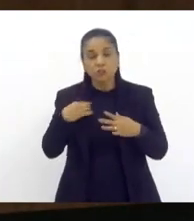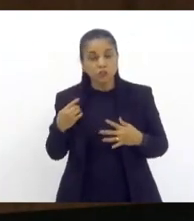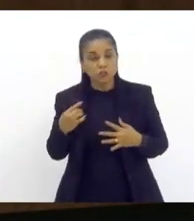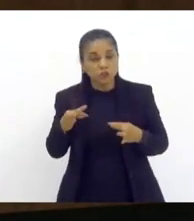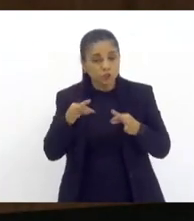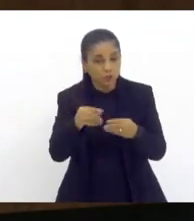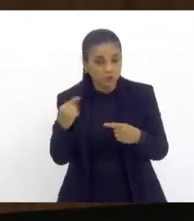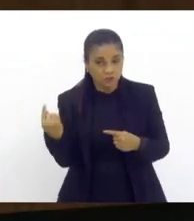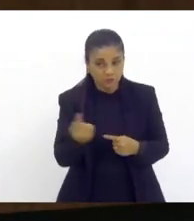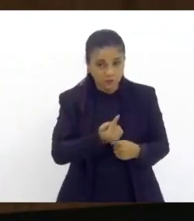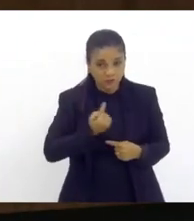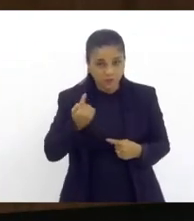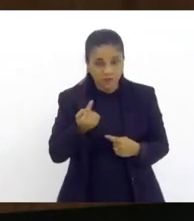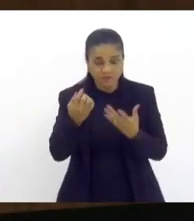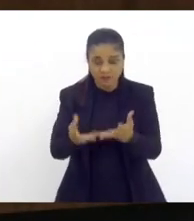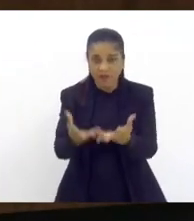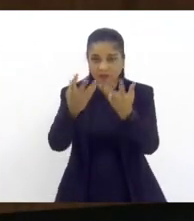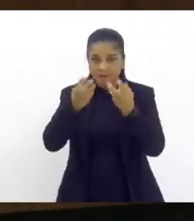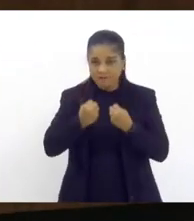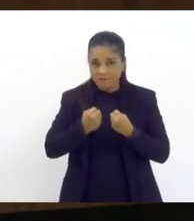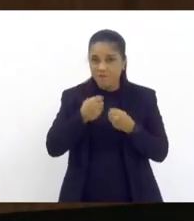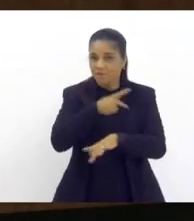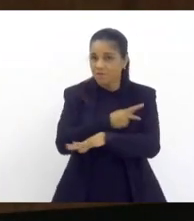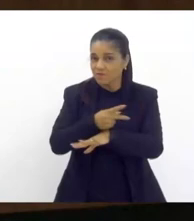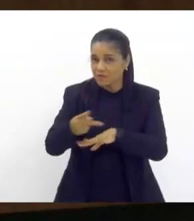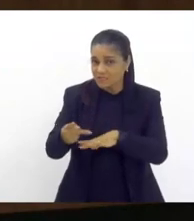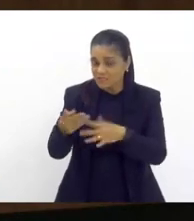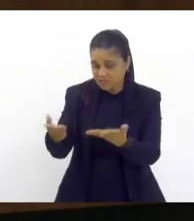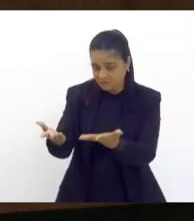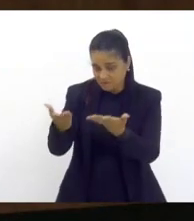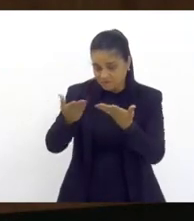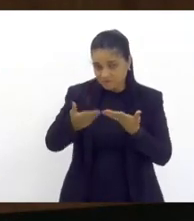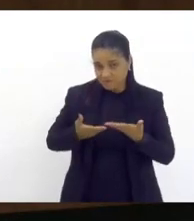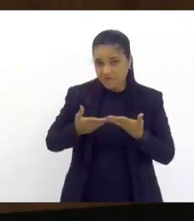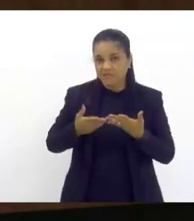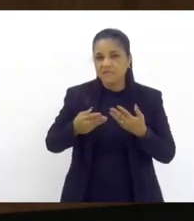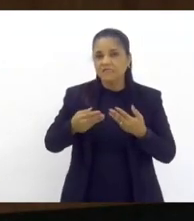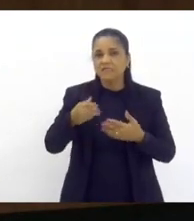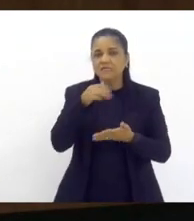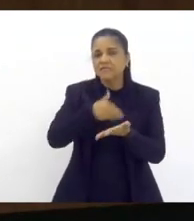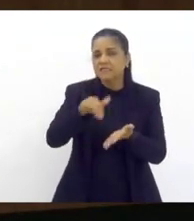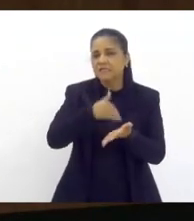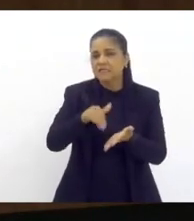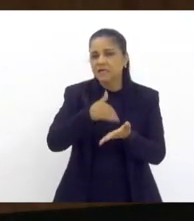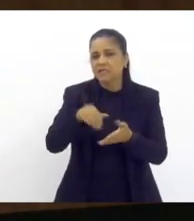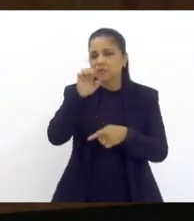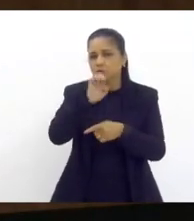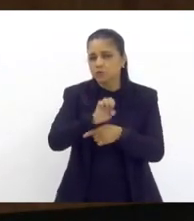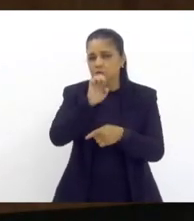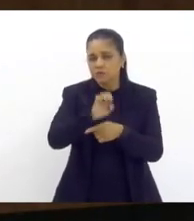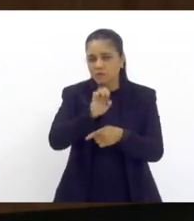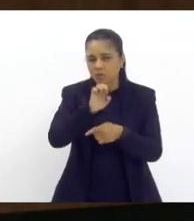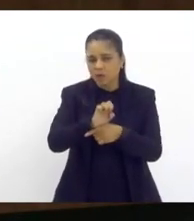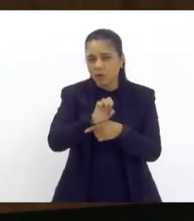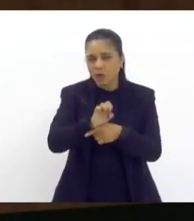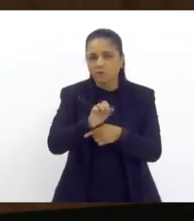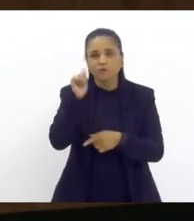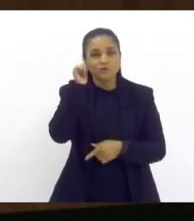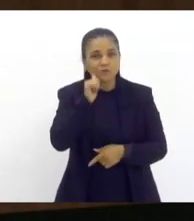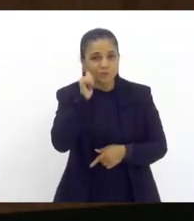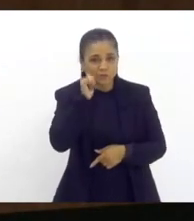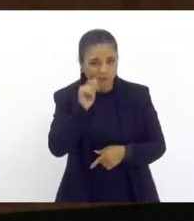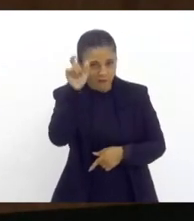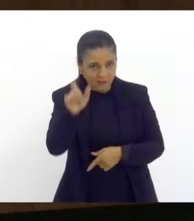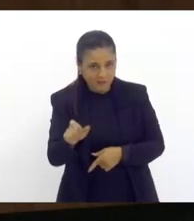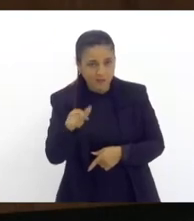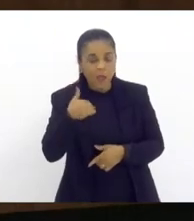que já recebemos aqui a visita da secretária estadual de mulheres, o que foi muito interessante. Eu pedi